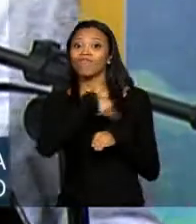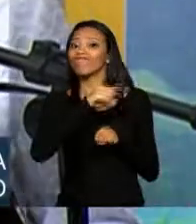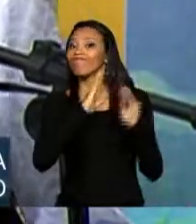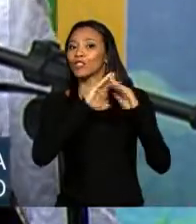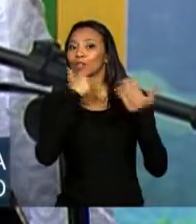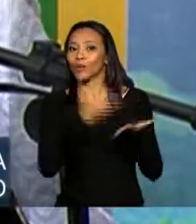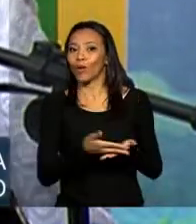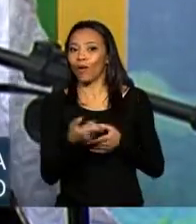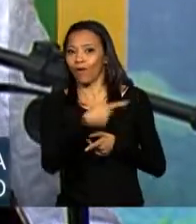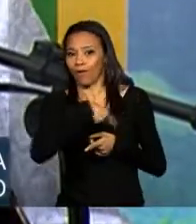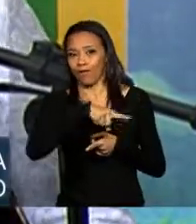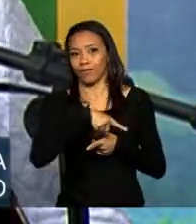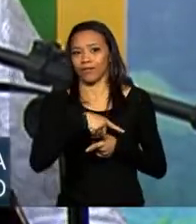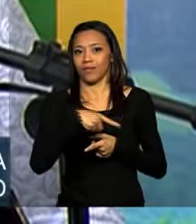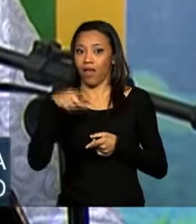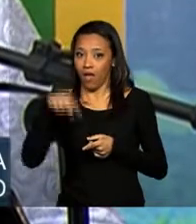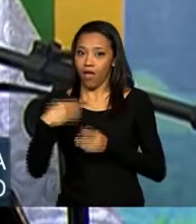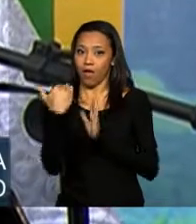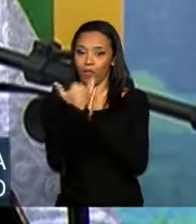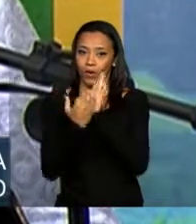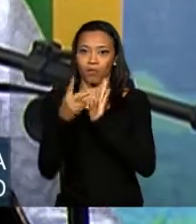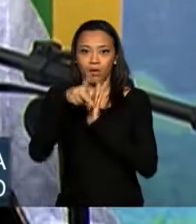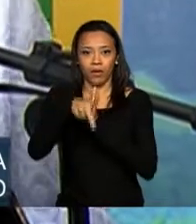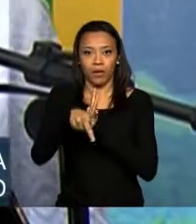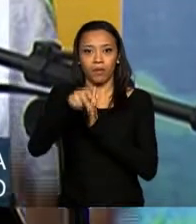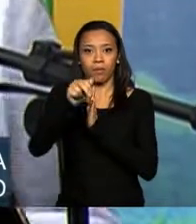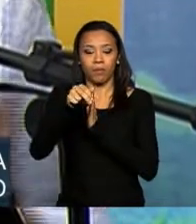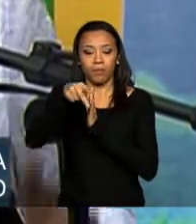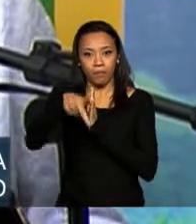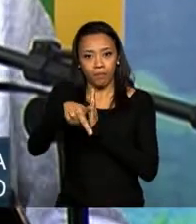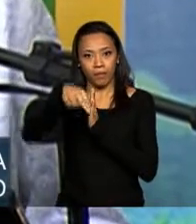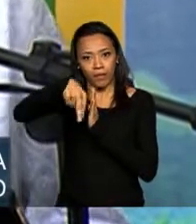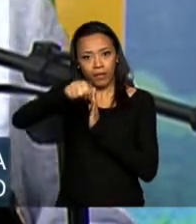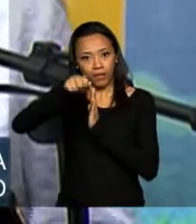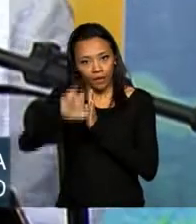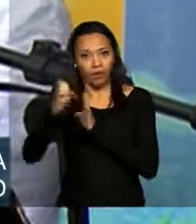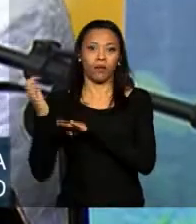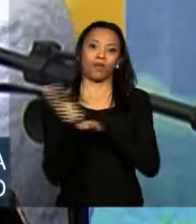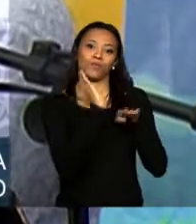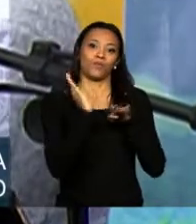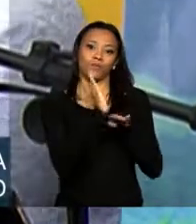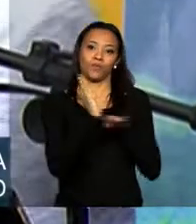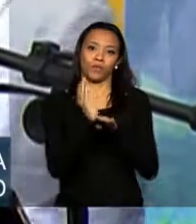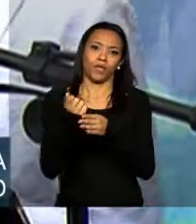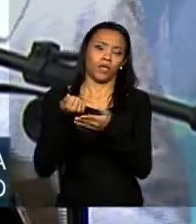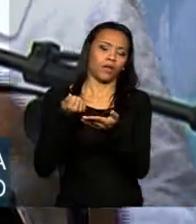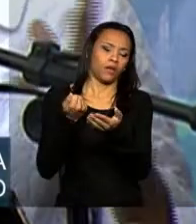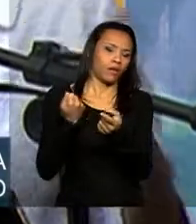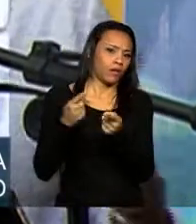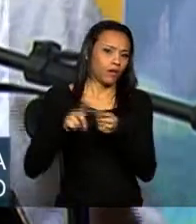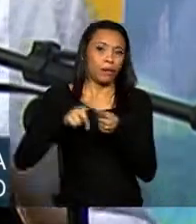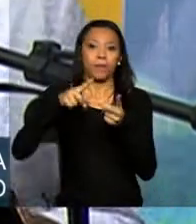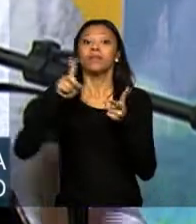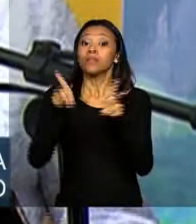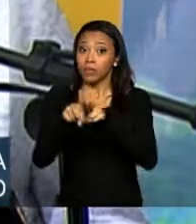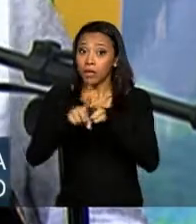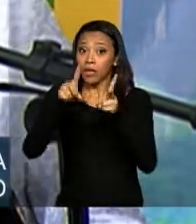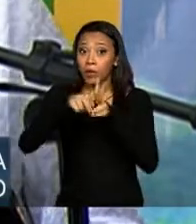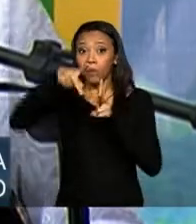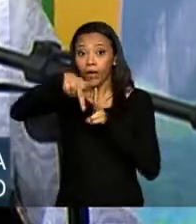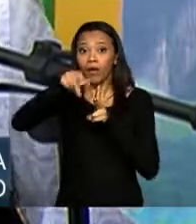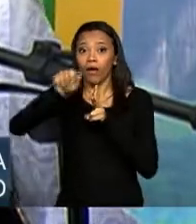ele é também um programa fundamental todos eles Kuiper pa